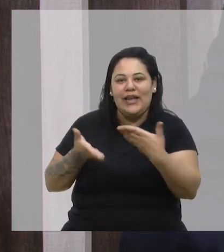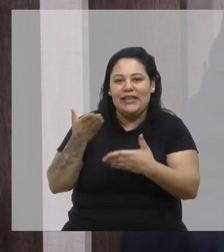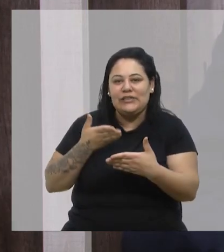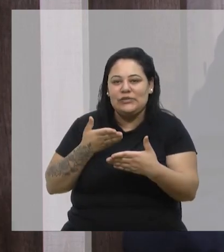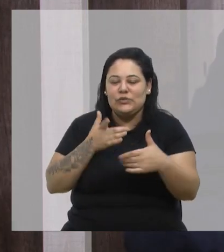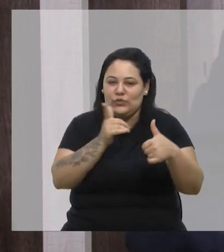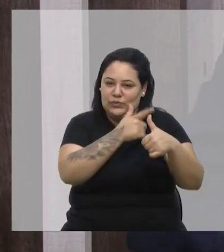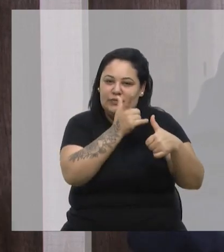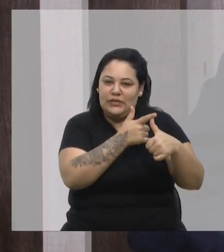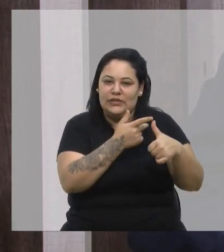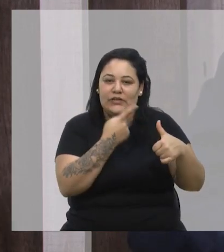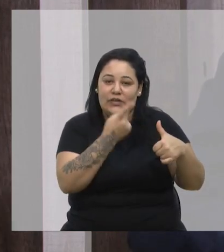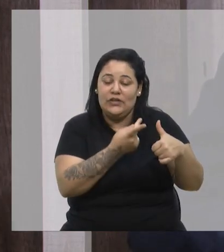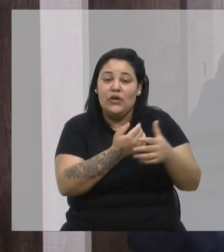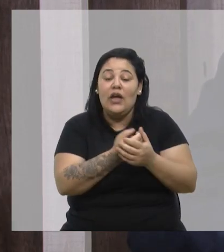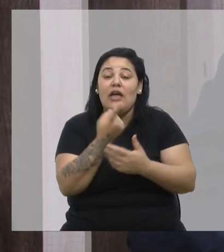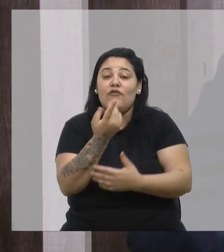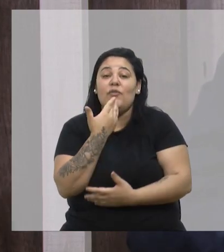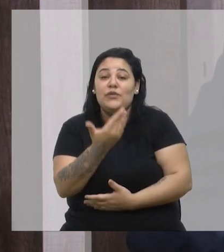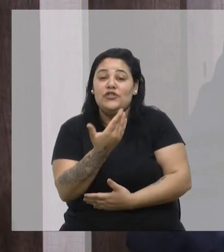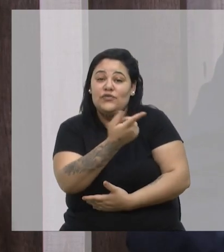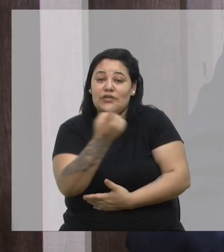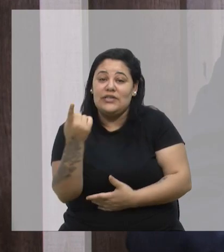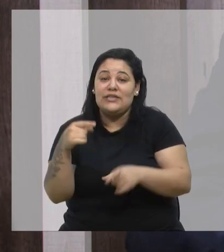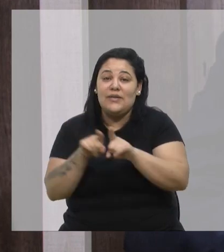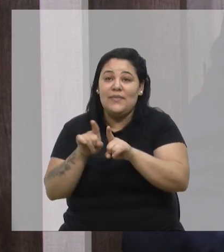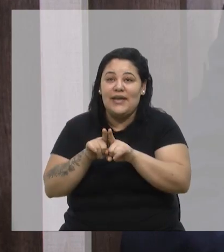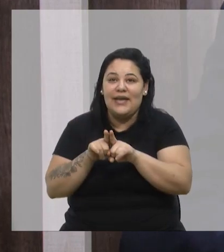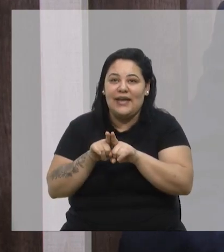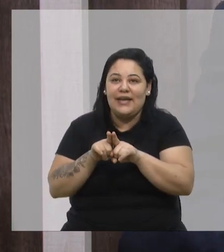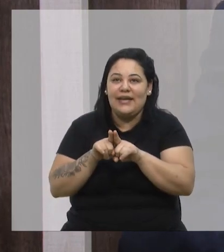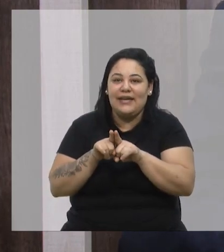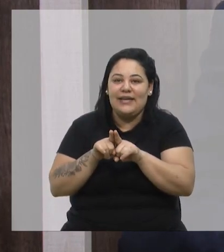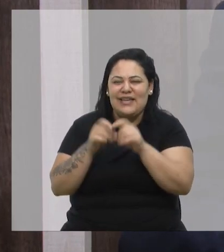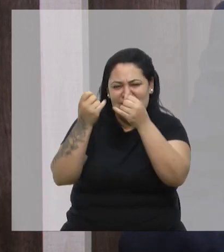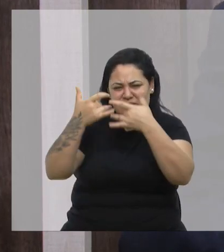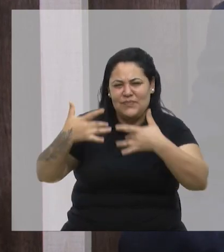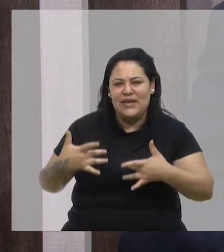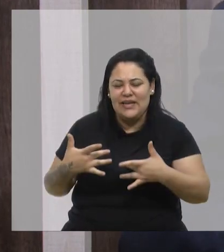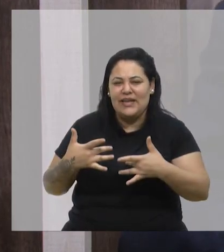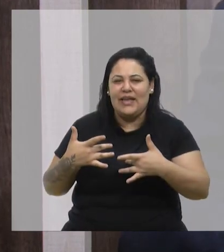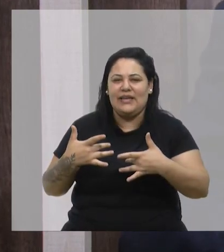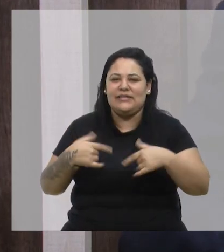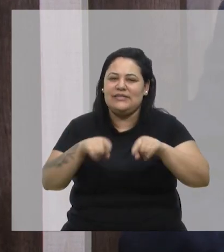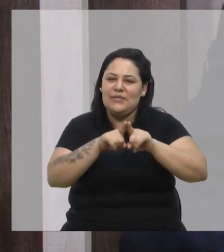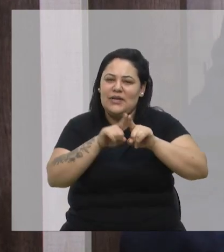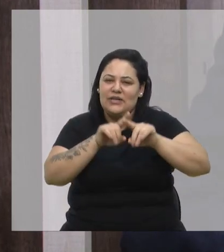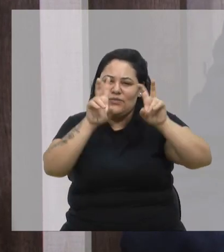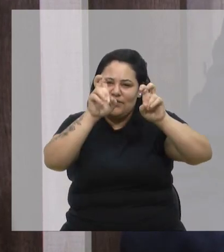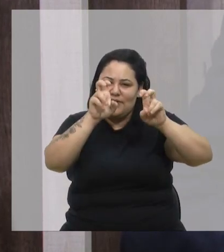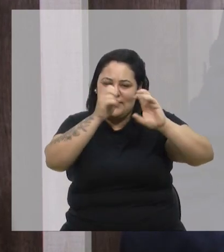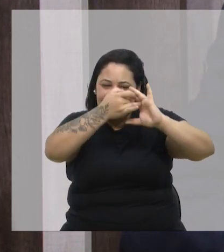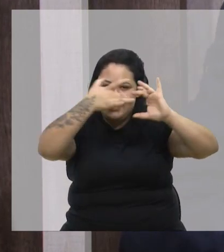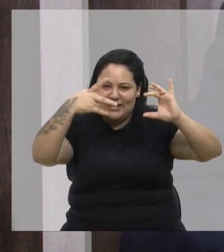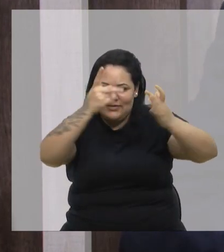dos contos em si, tratamos especificamente do primeiro, eu vou pedir também que vocês aí aprofundem o próprio traçado dos quadrinhos,